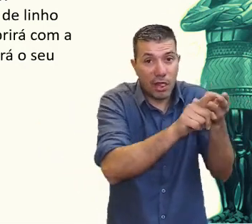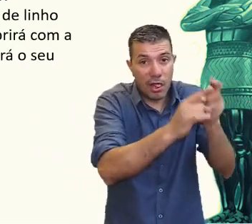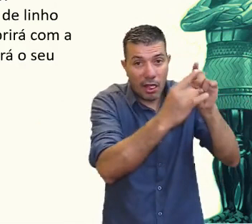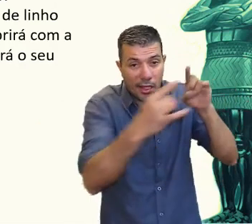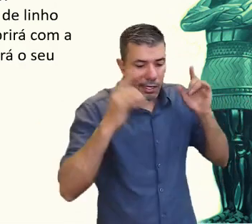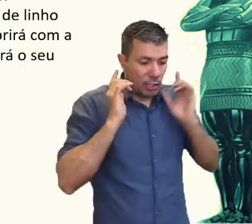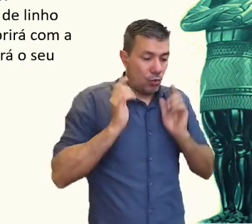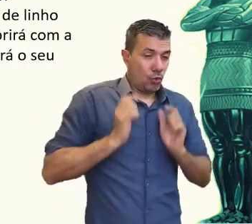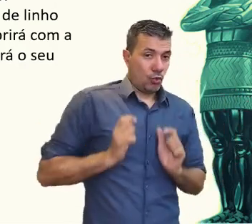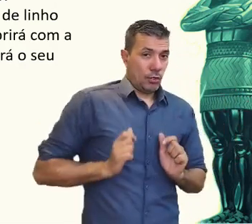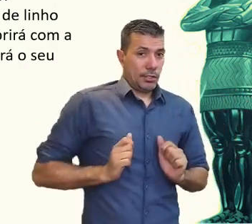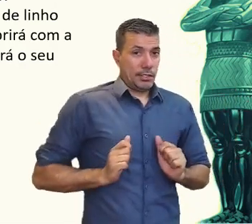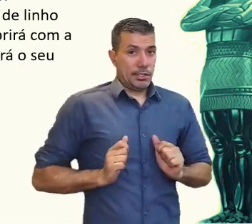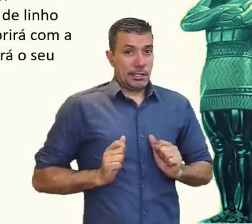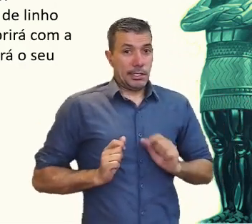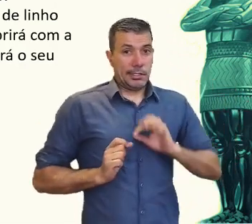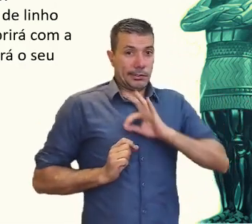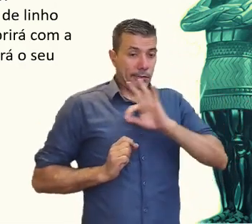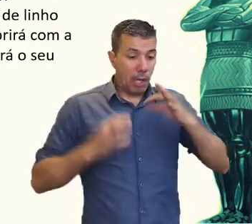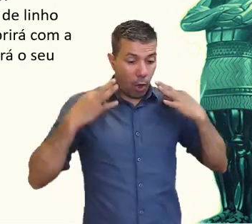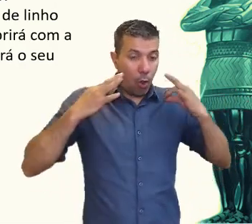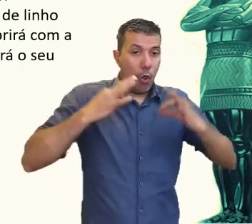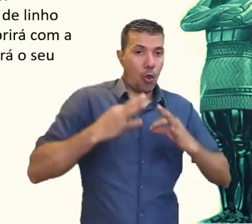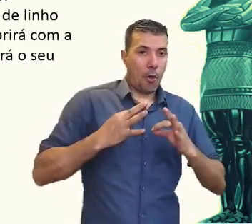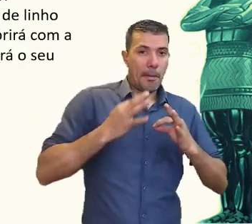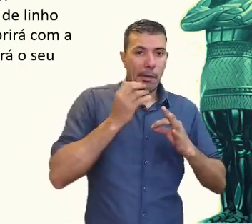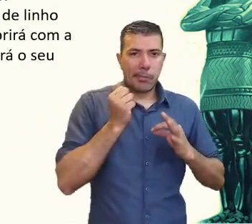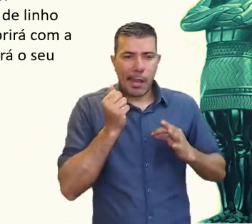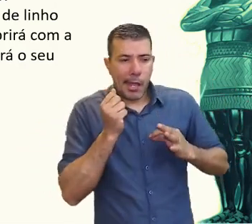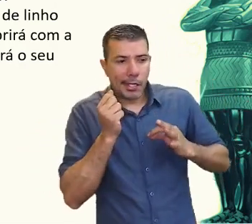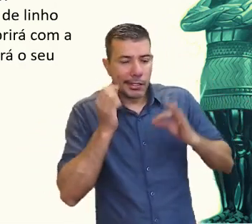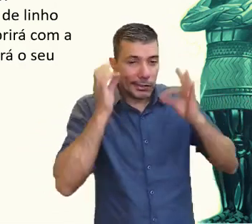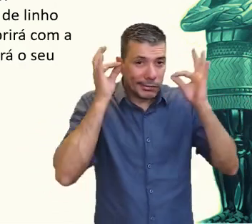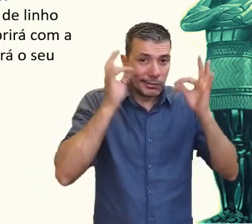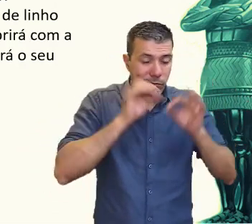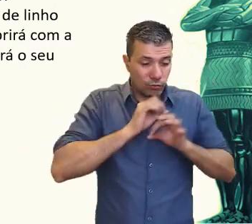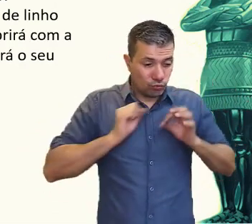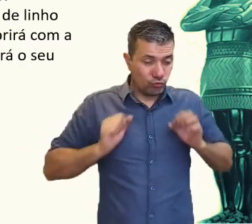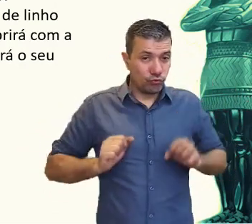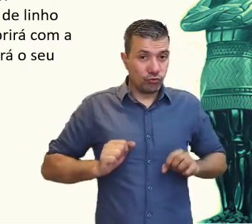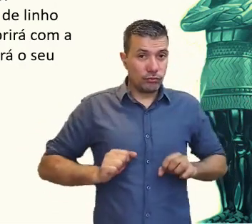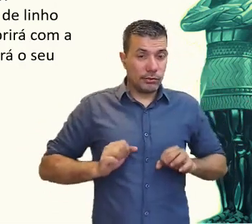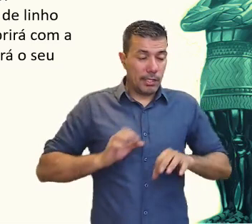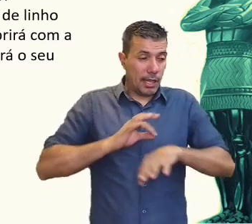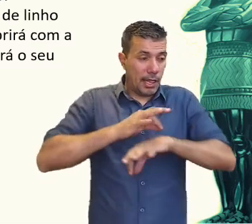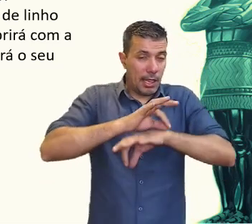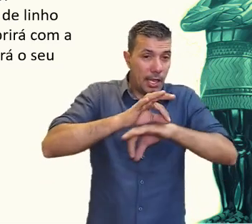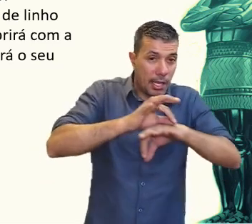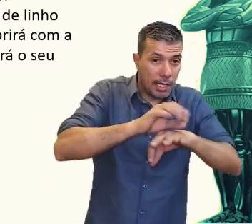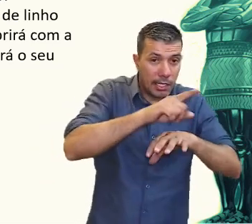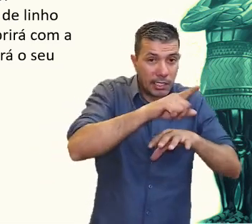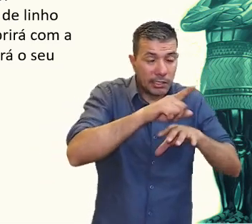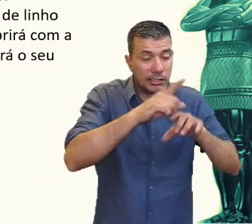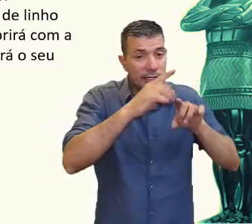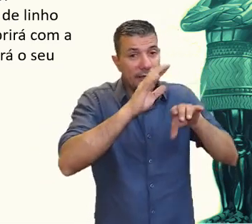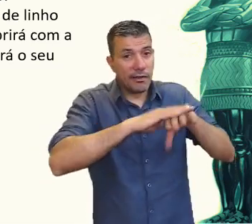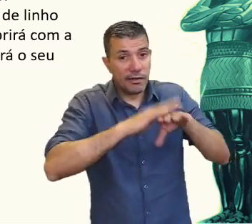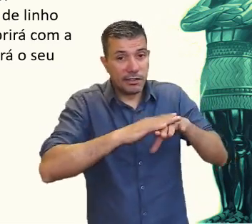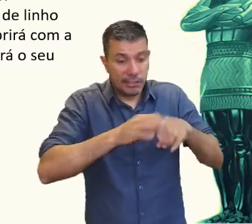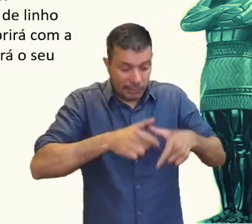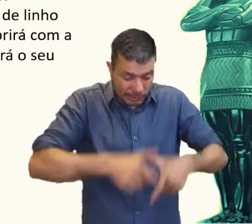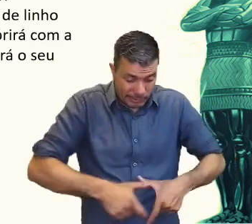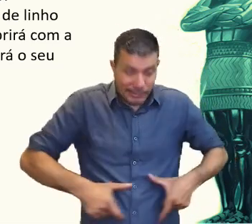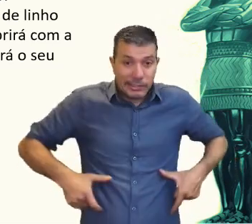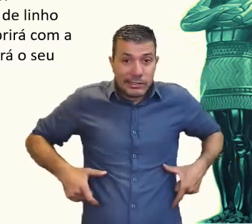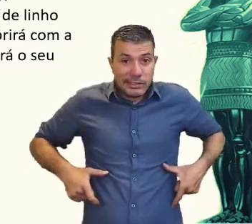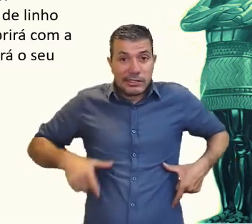de linho, e terá uma roupa especial de linho sobre a sua carne, e cingir-se-á com cinto de